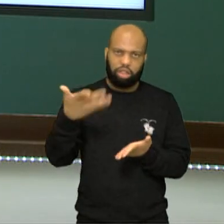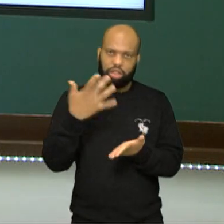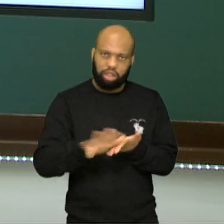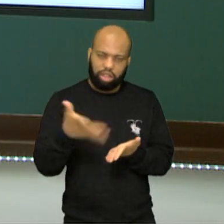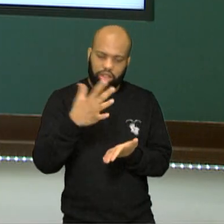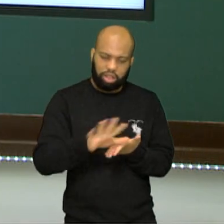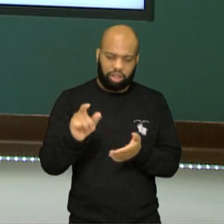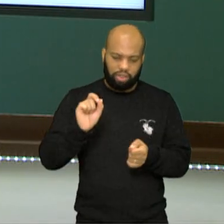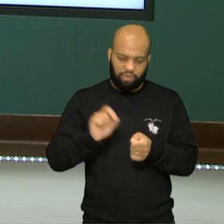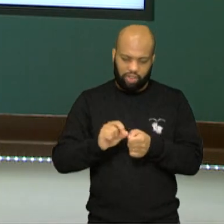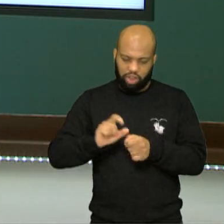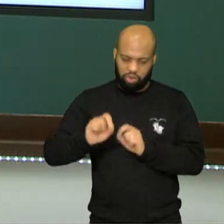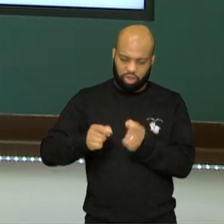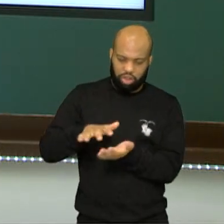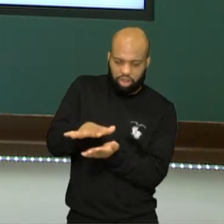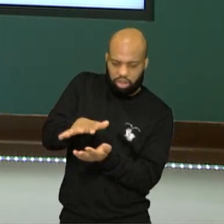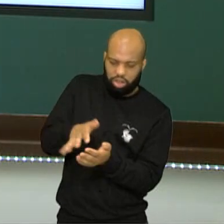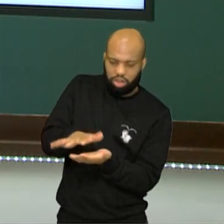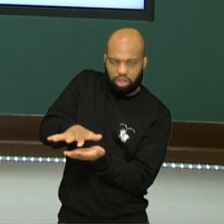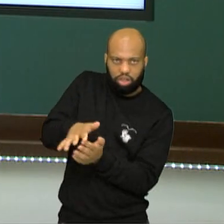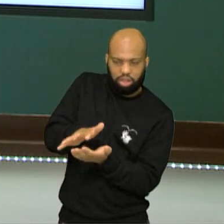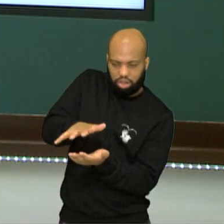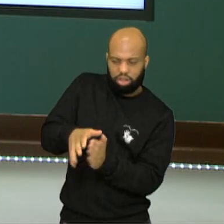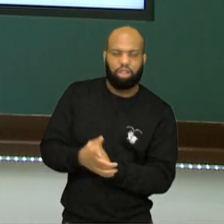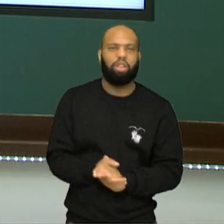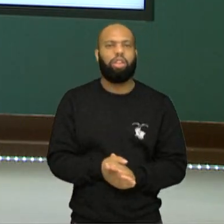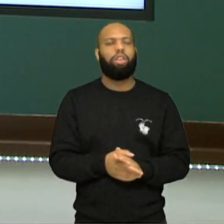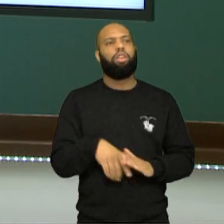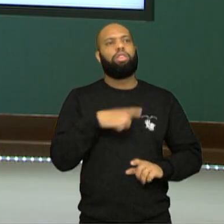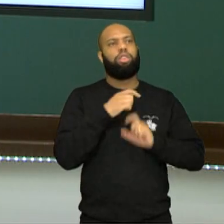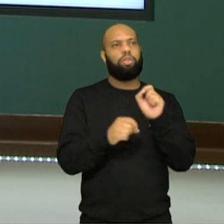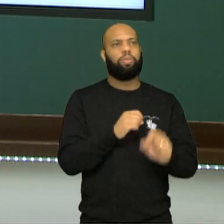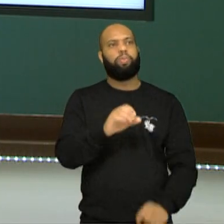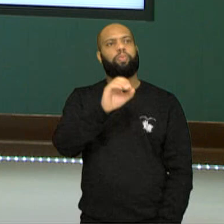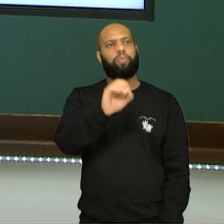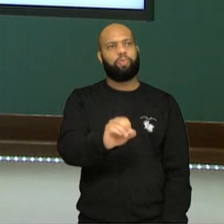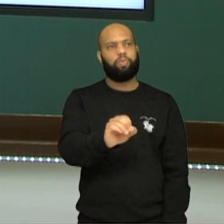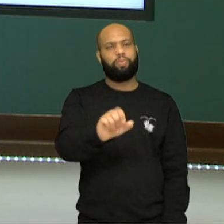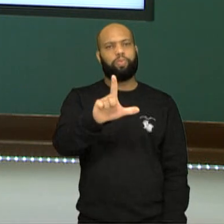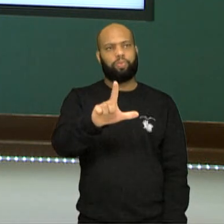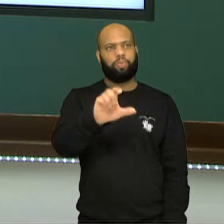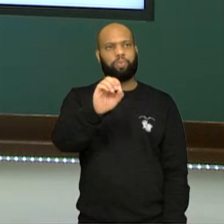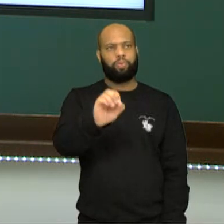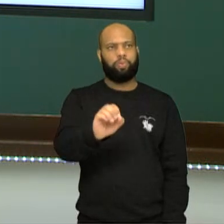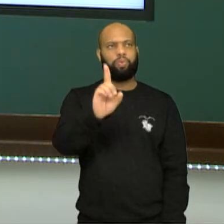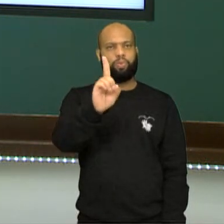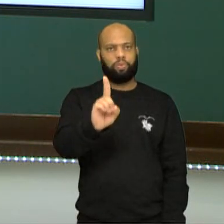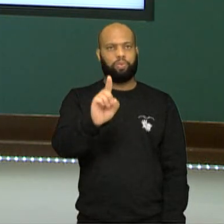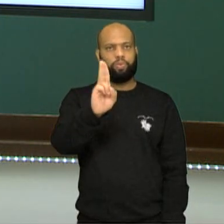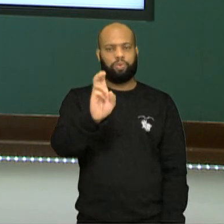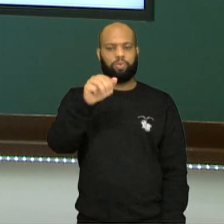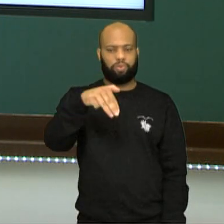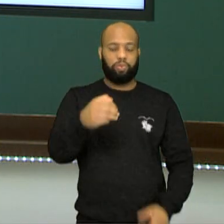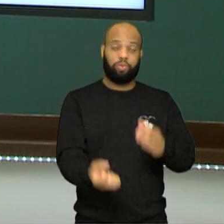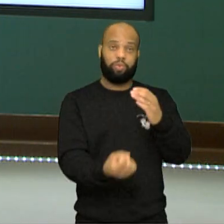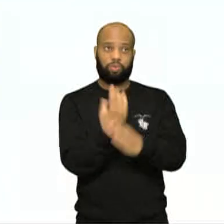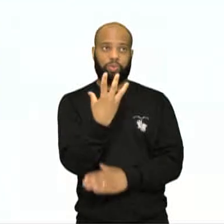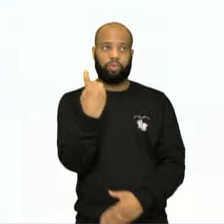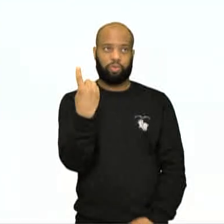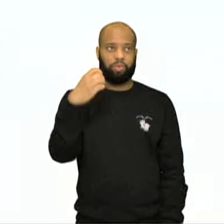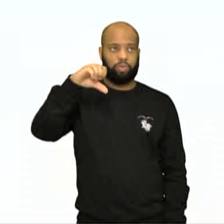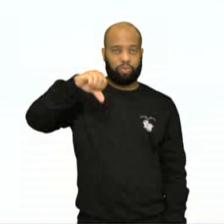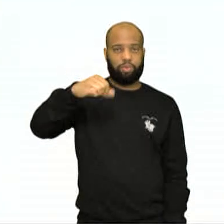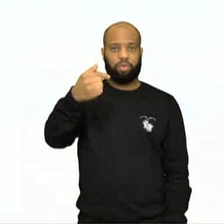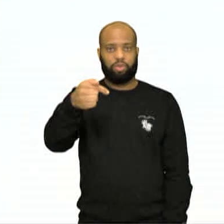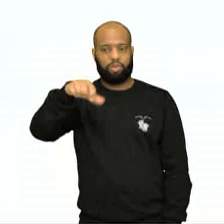Então, aí a gente chega no Olodum, né? Na banda Olodum, né? Criado em 1979 com o